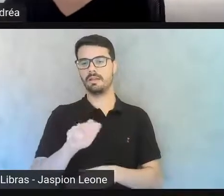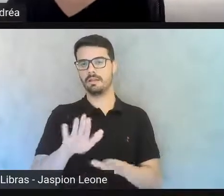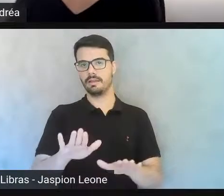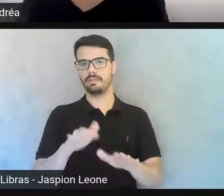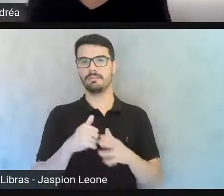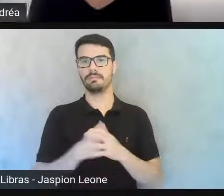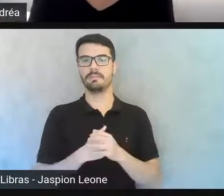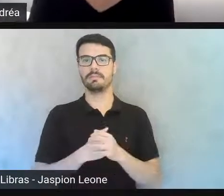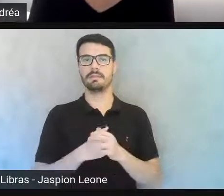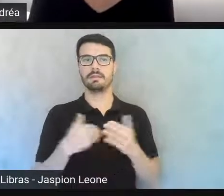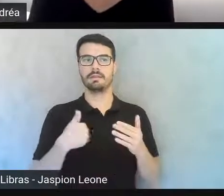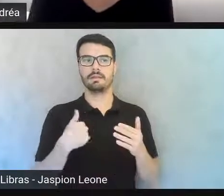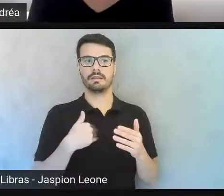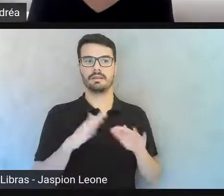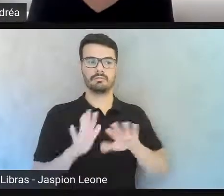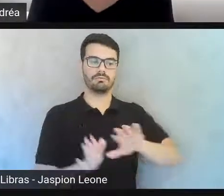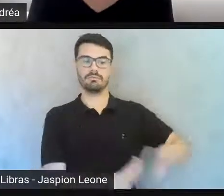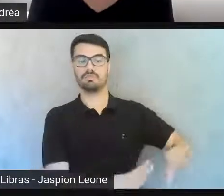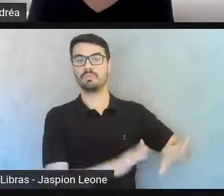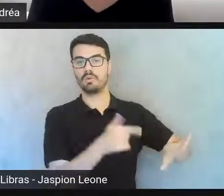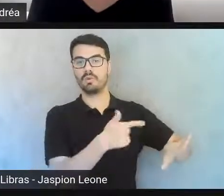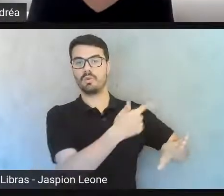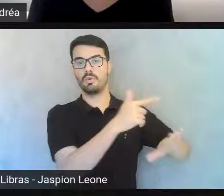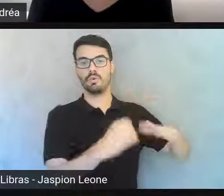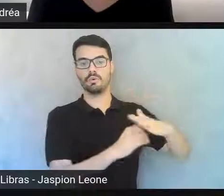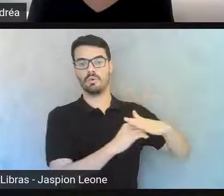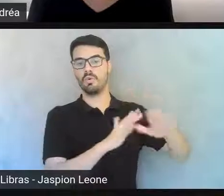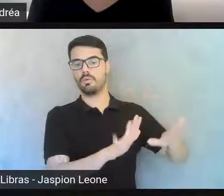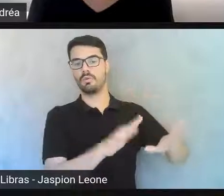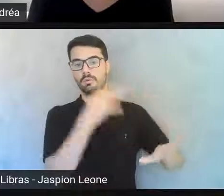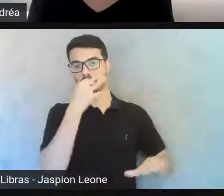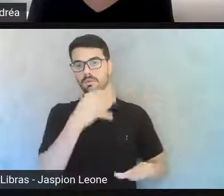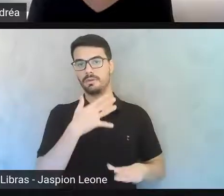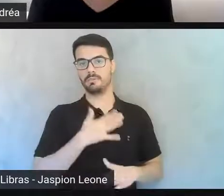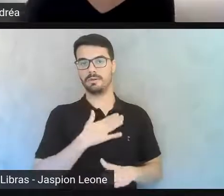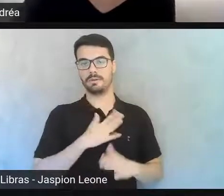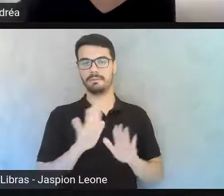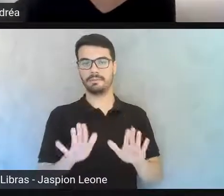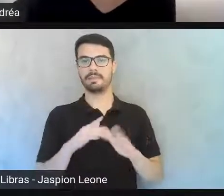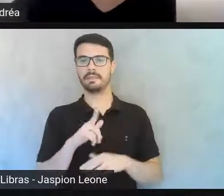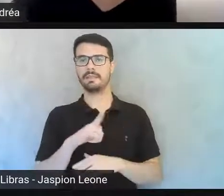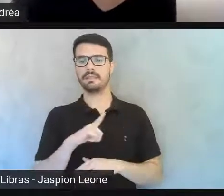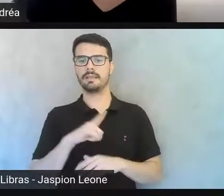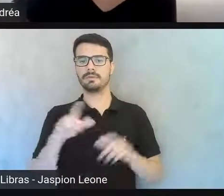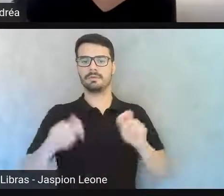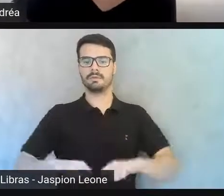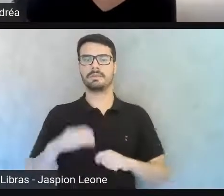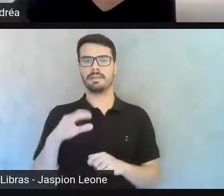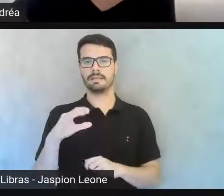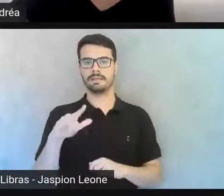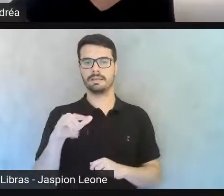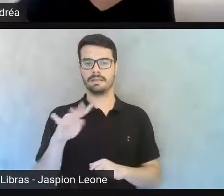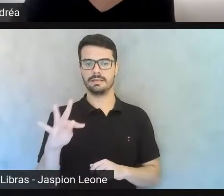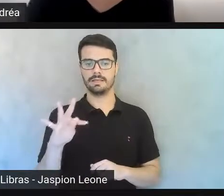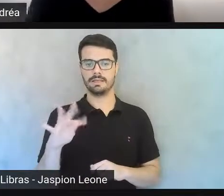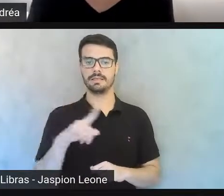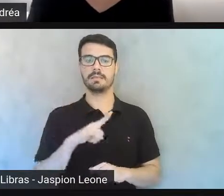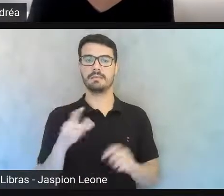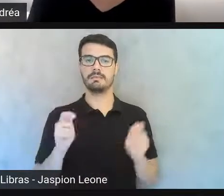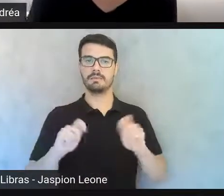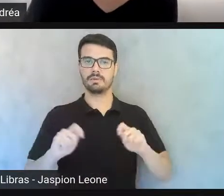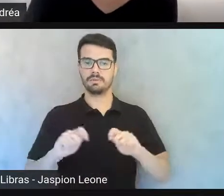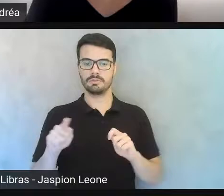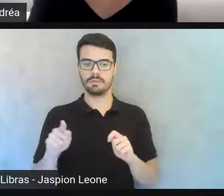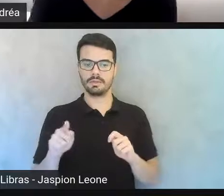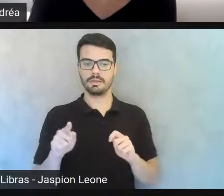da SEDES. O que acontece hoje? Nós temos a possibilidade pela CLT, até tem uma orientação pela SEDES, que nós